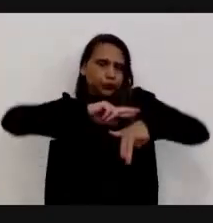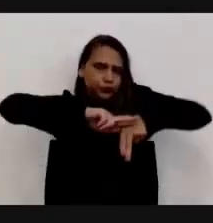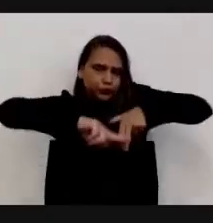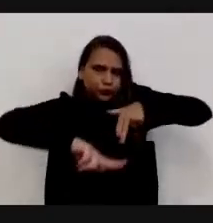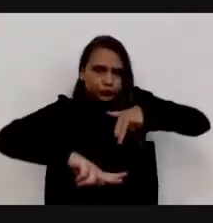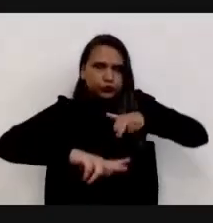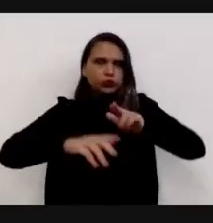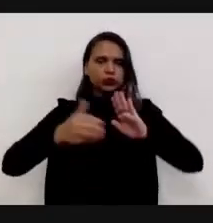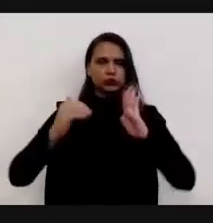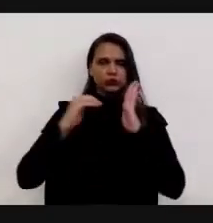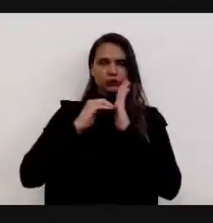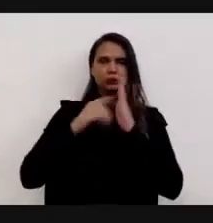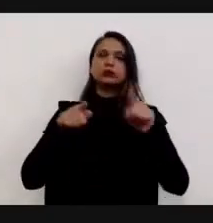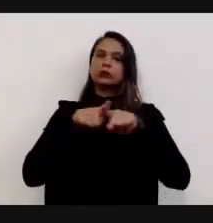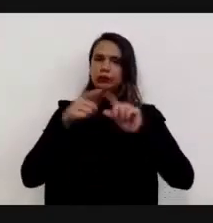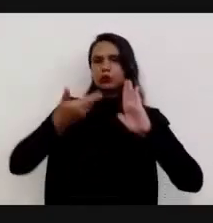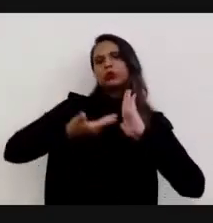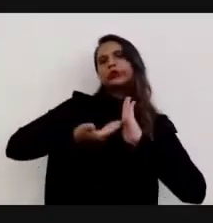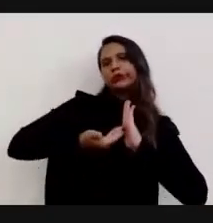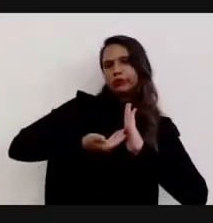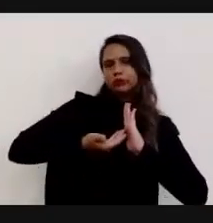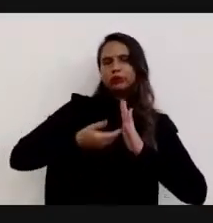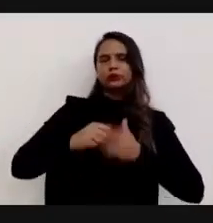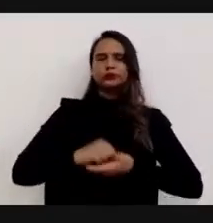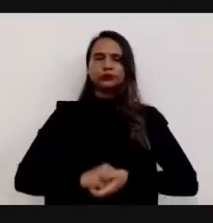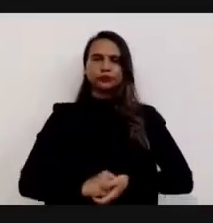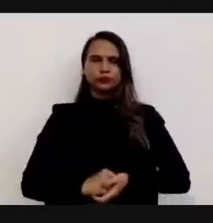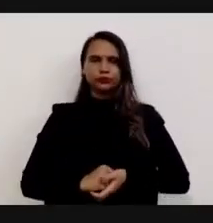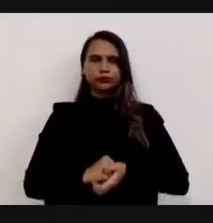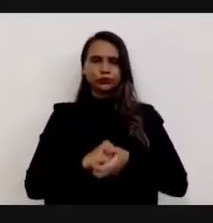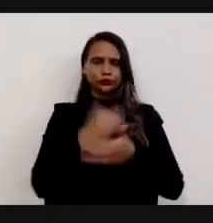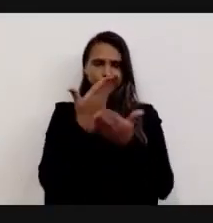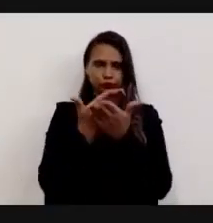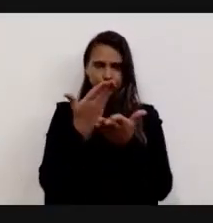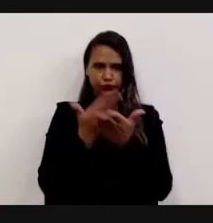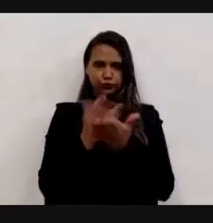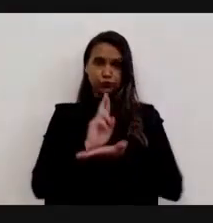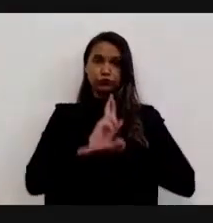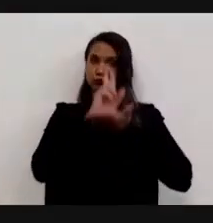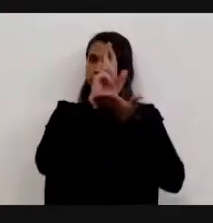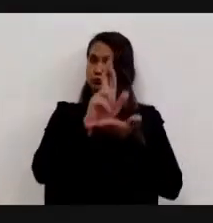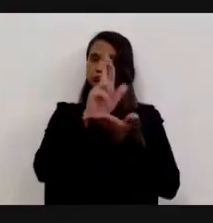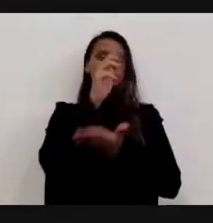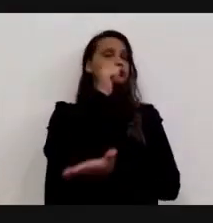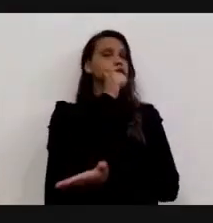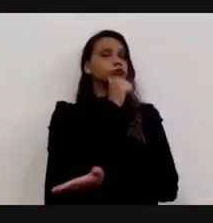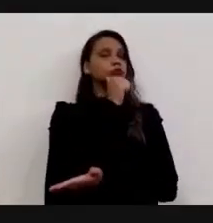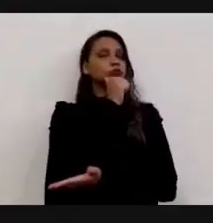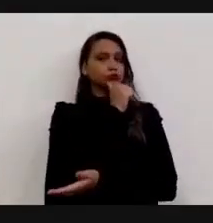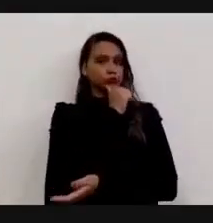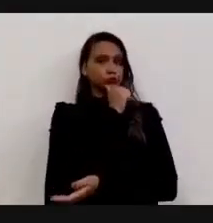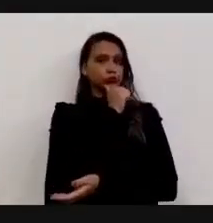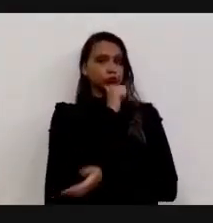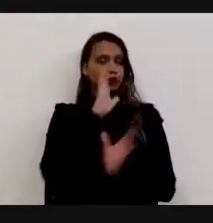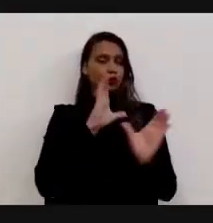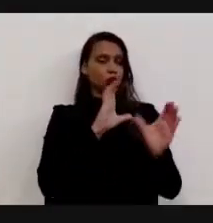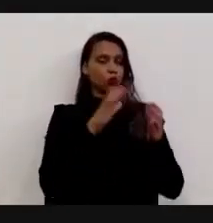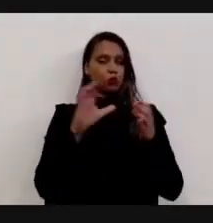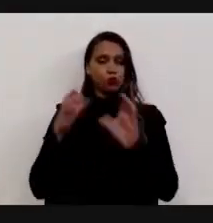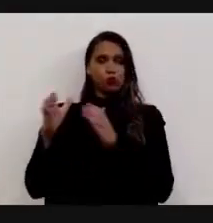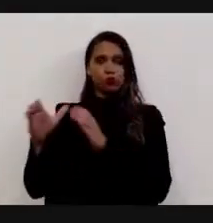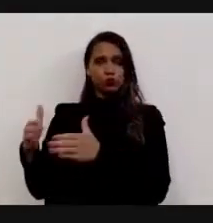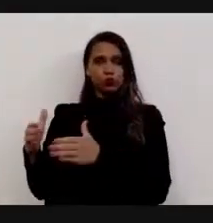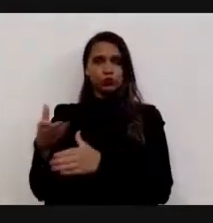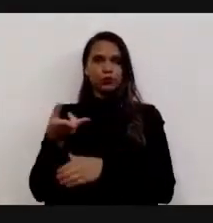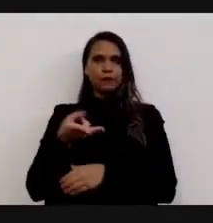dos Deputados e Senado Federal. Um estudo sobre a subrepresentação feminina no âmbito das comissões